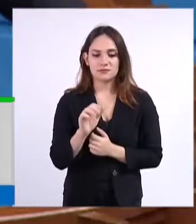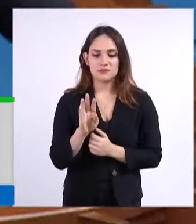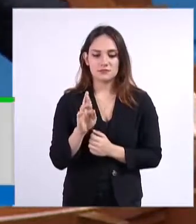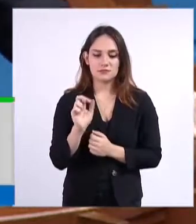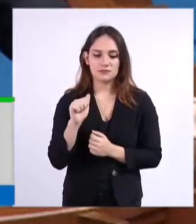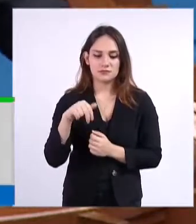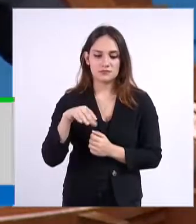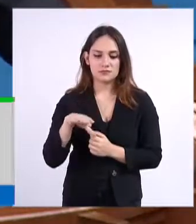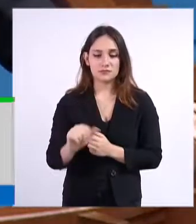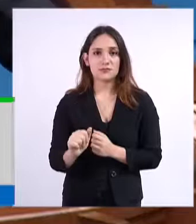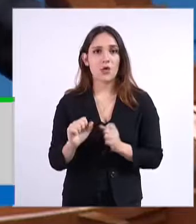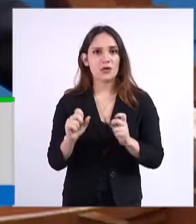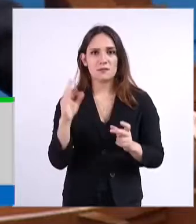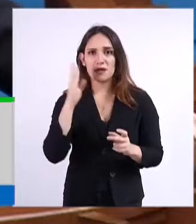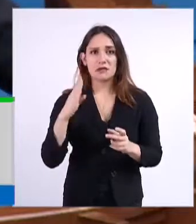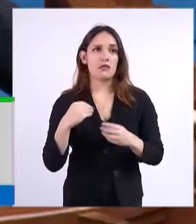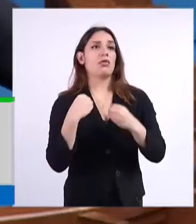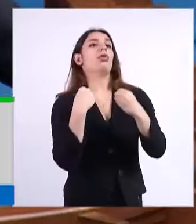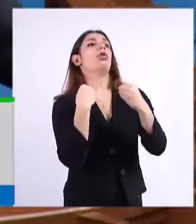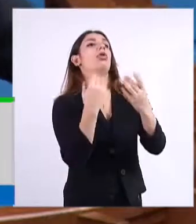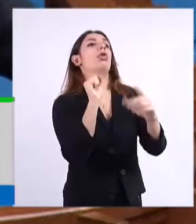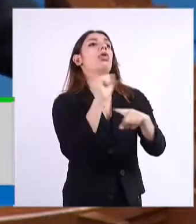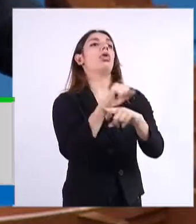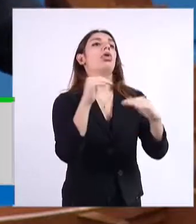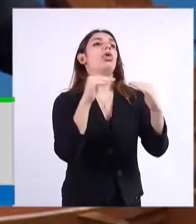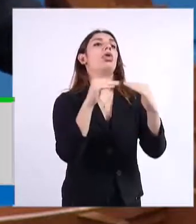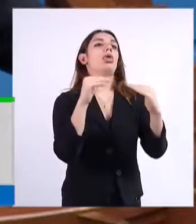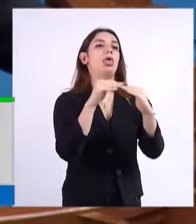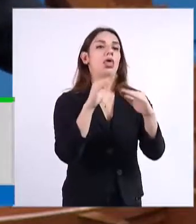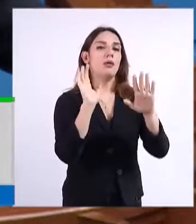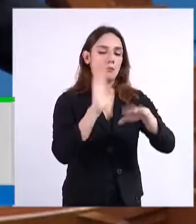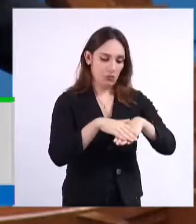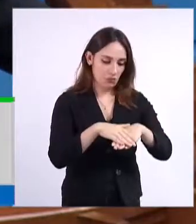bandeja para os Estados Unidos.